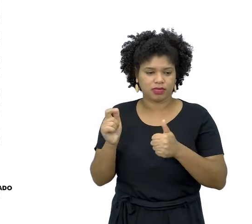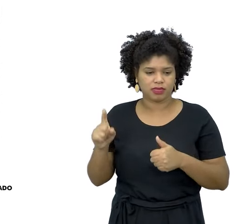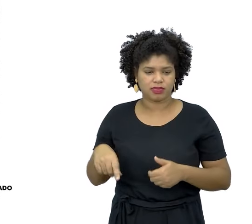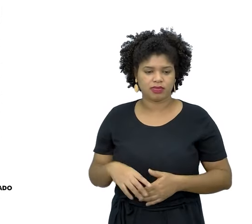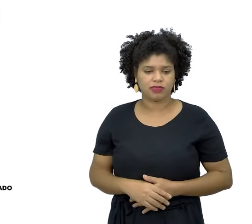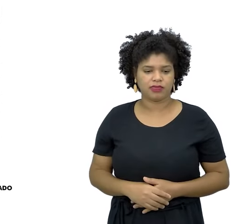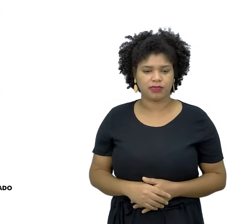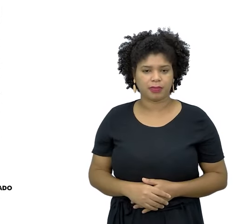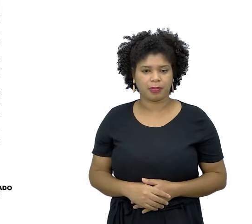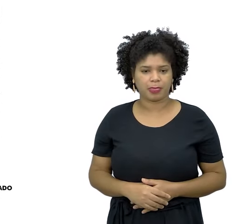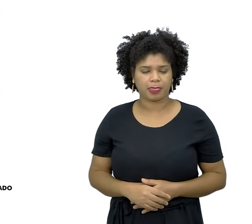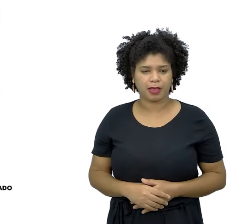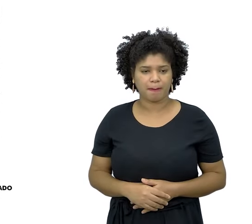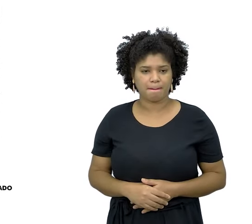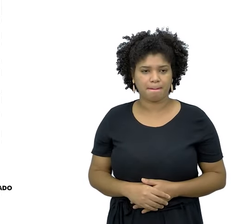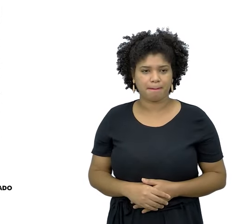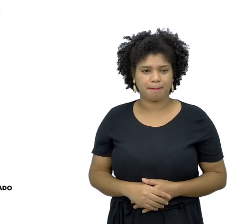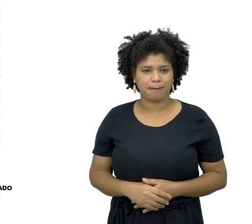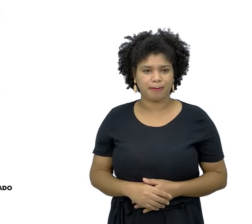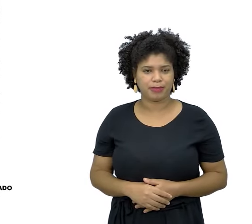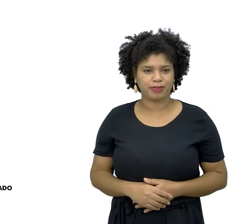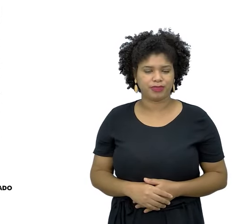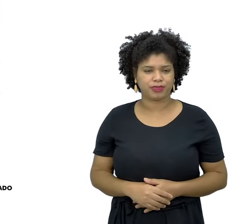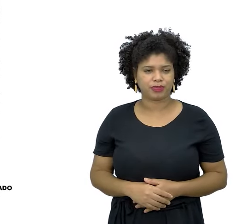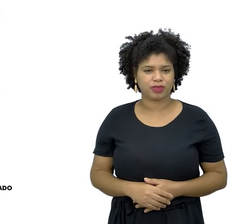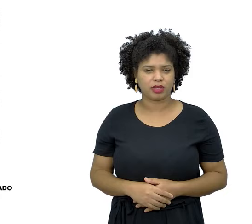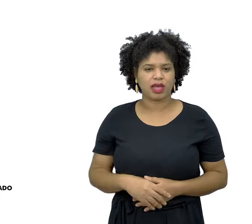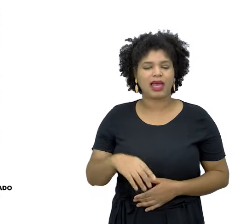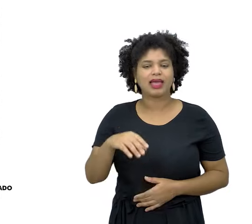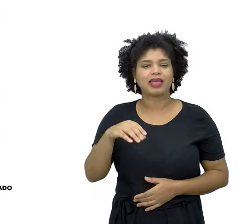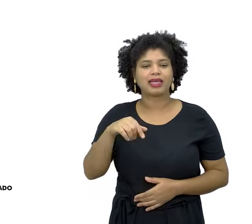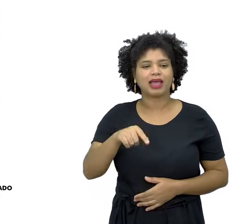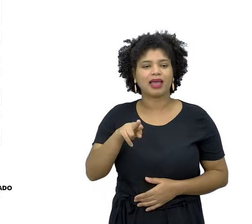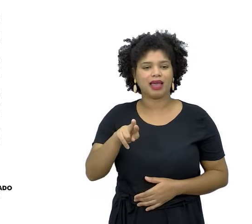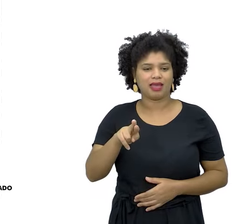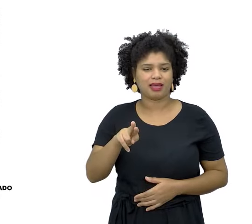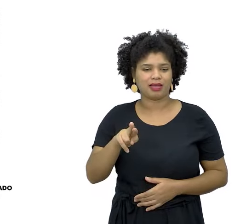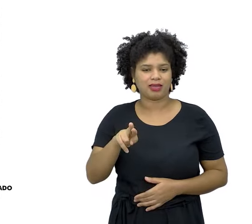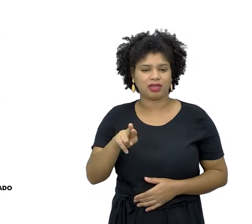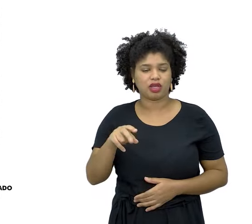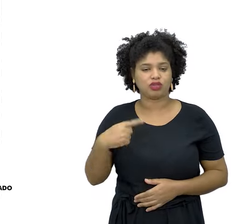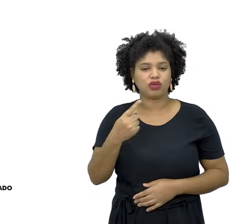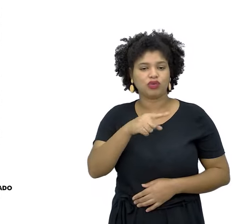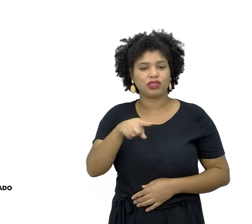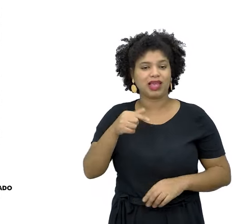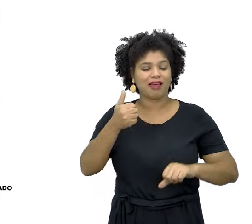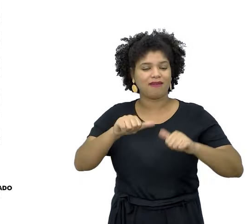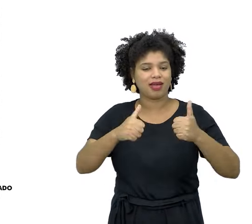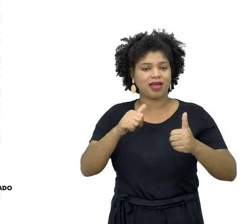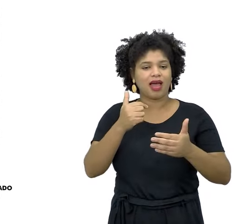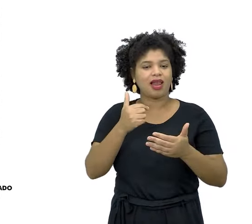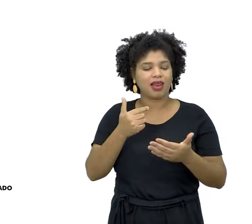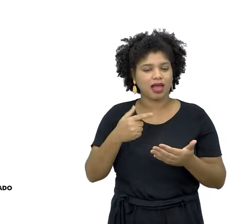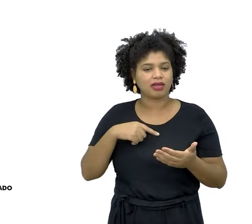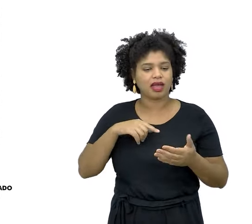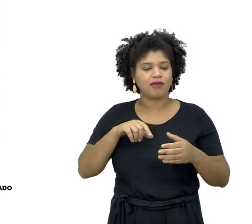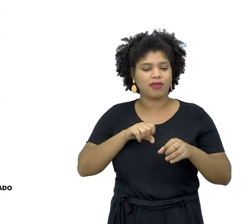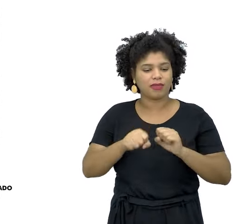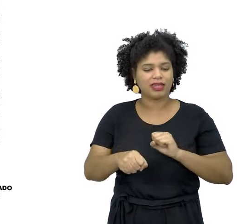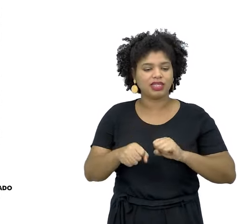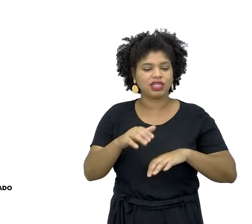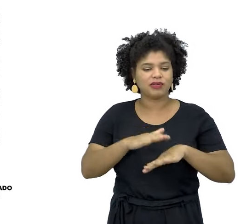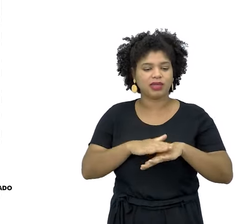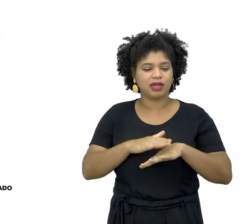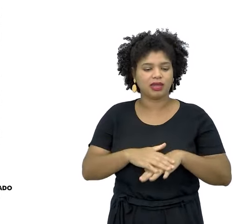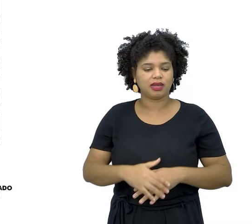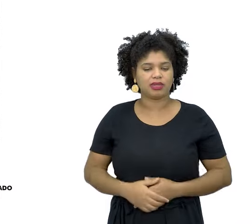passar? E aqui tem o QR Code para o quê? Para vocês avaliarem a nossa formação. Me avaliem.